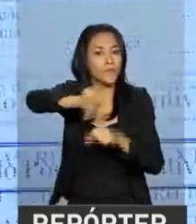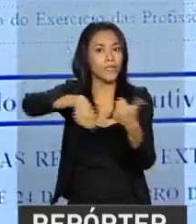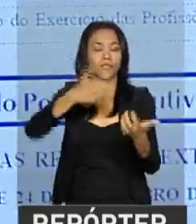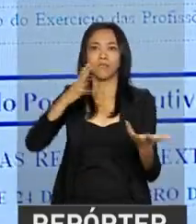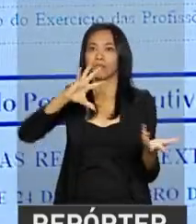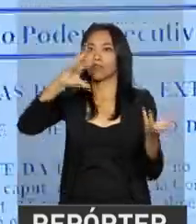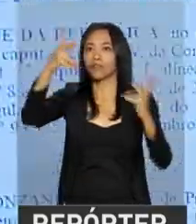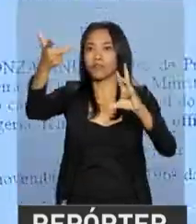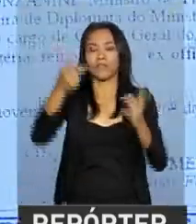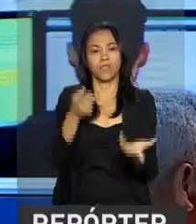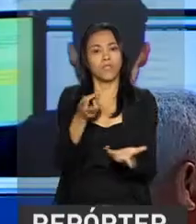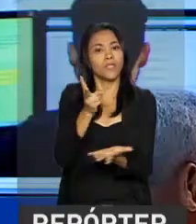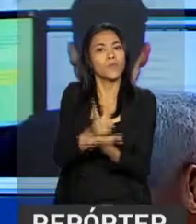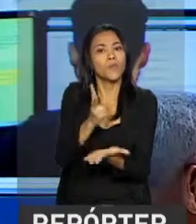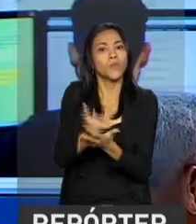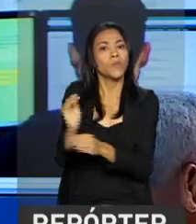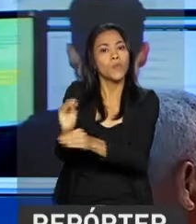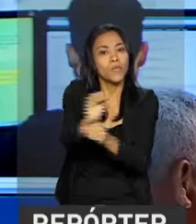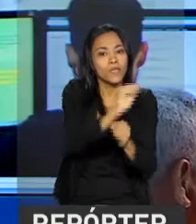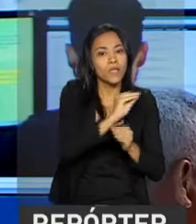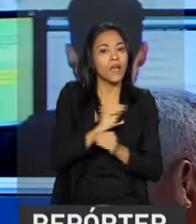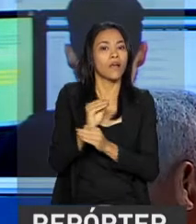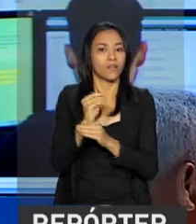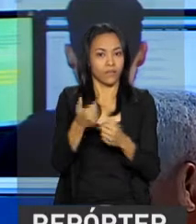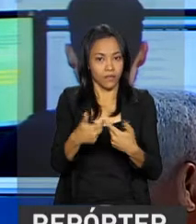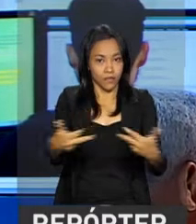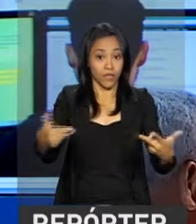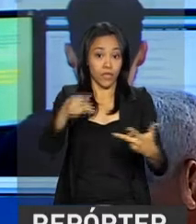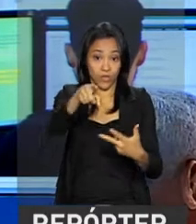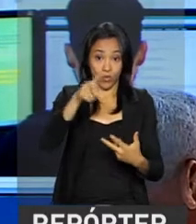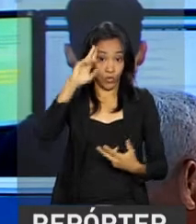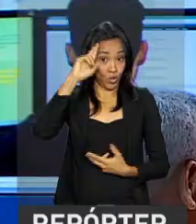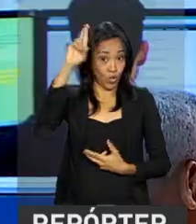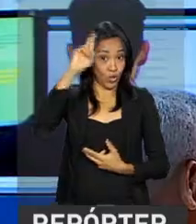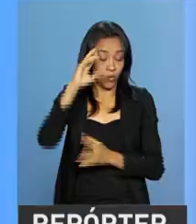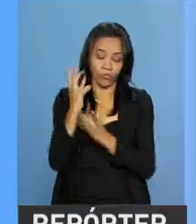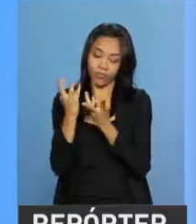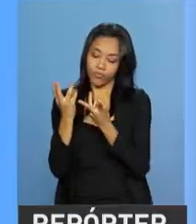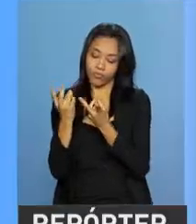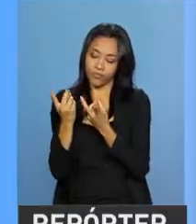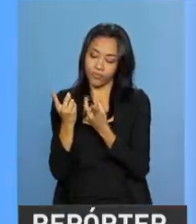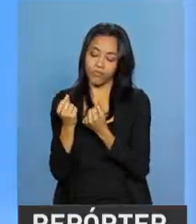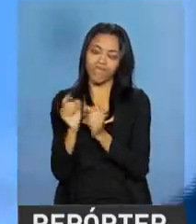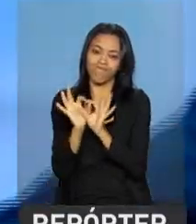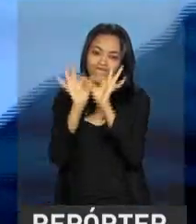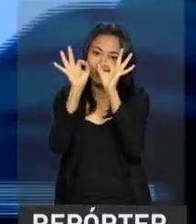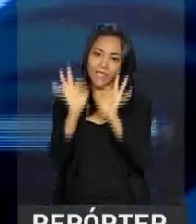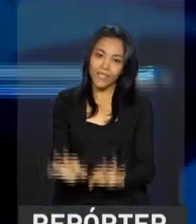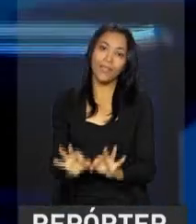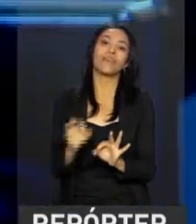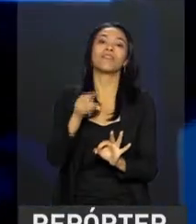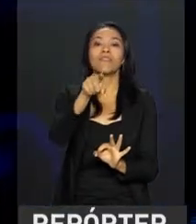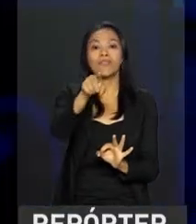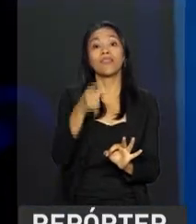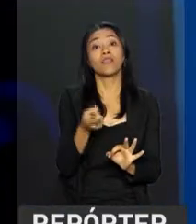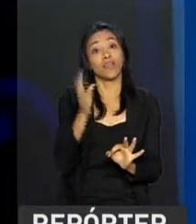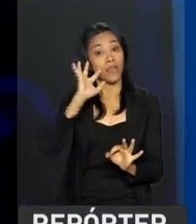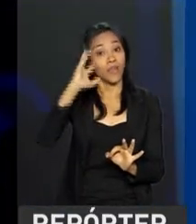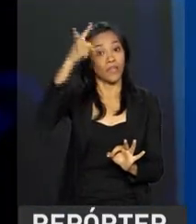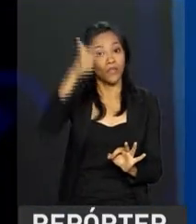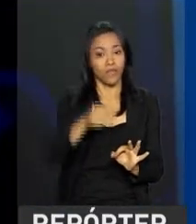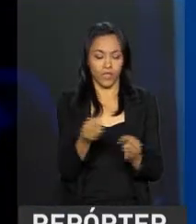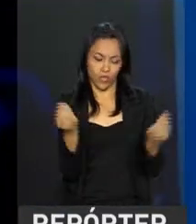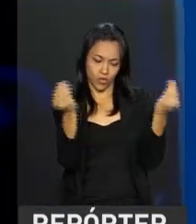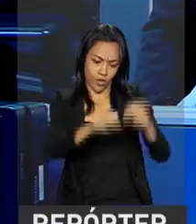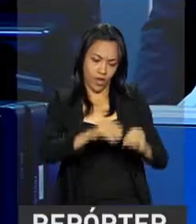e sustentabilidade os diretores fizeram as contas estão certos de que a decisão de digitalizar o diário